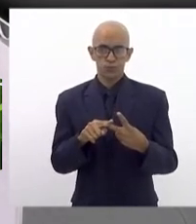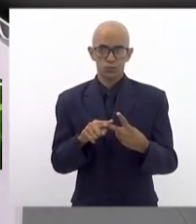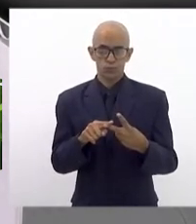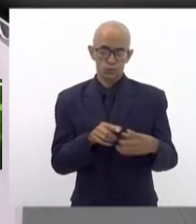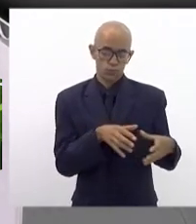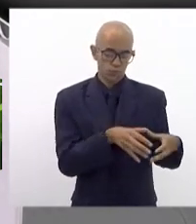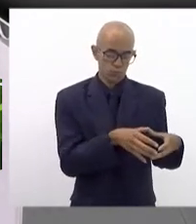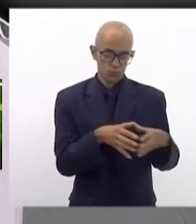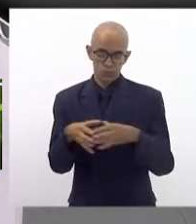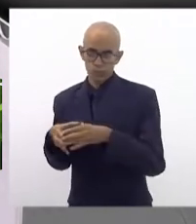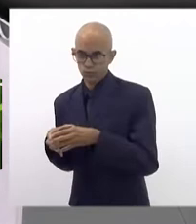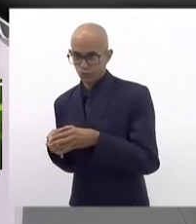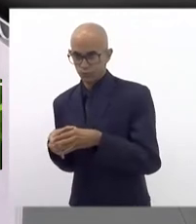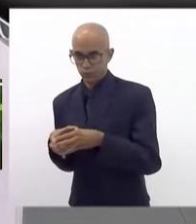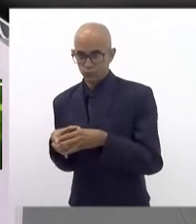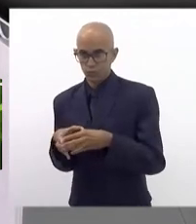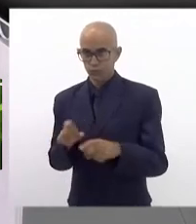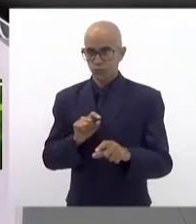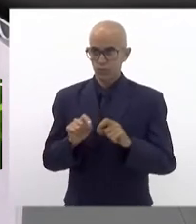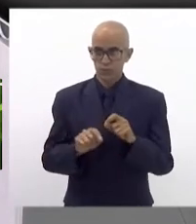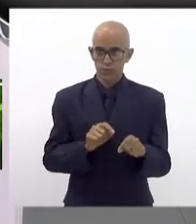blocos, não é,